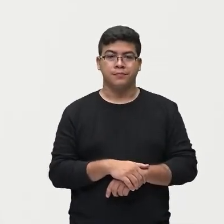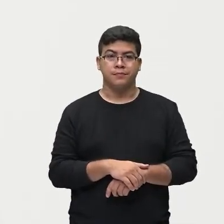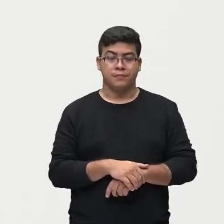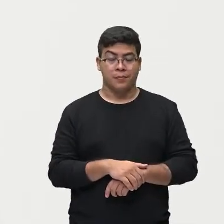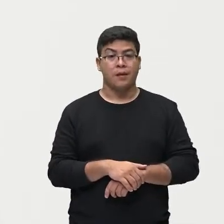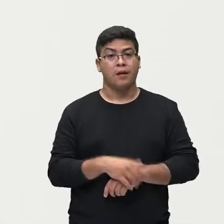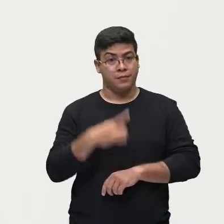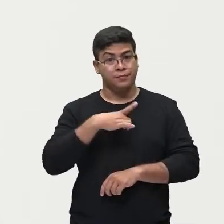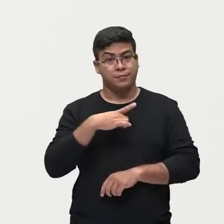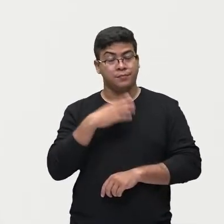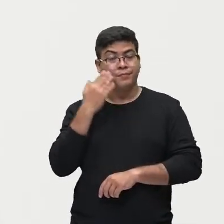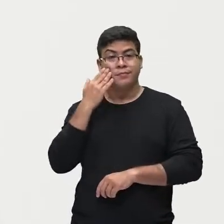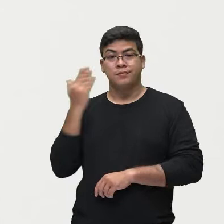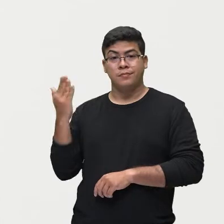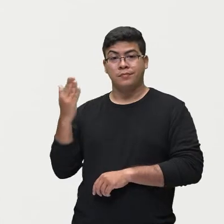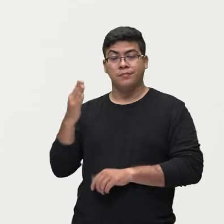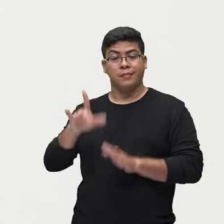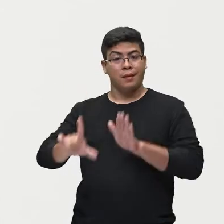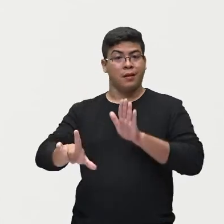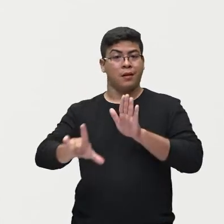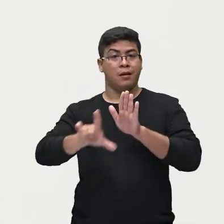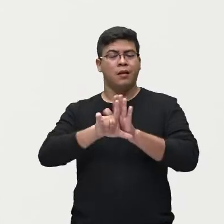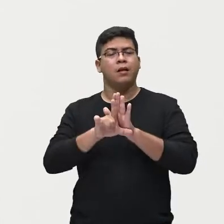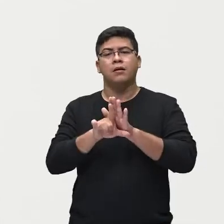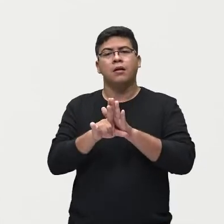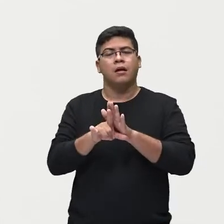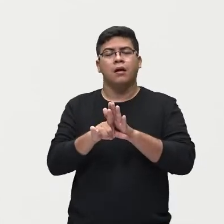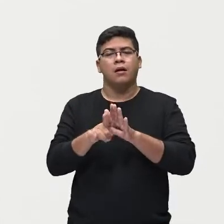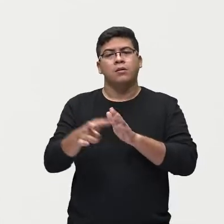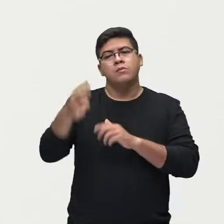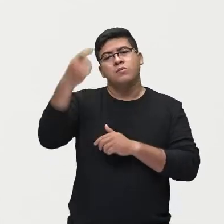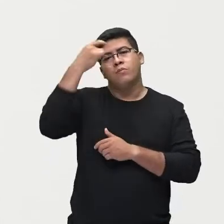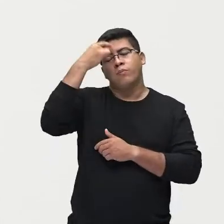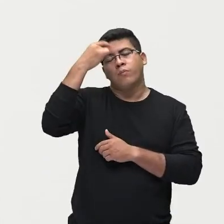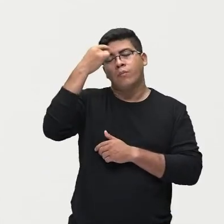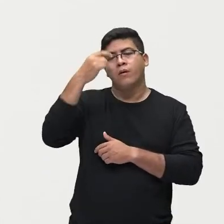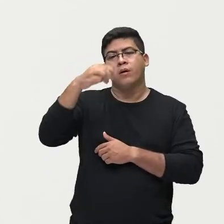nós vimos a lei da casualidade moral. Aqui,